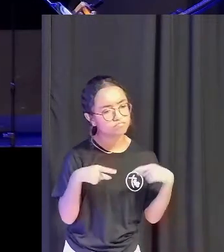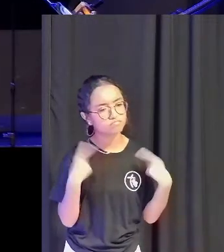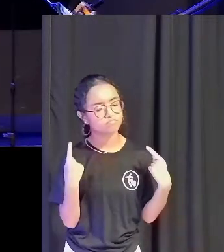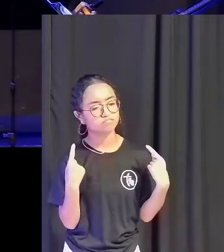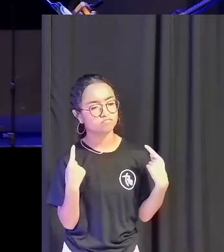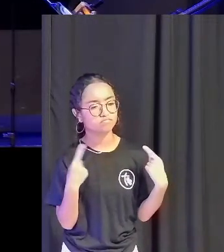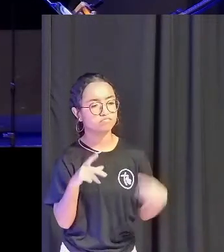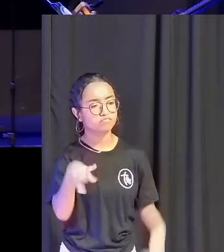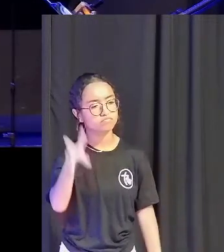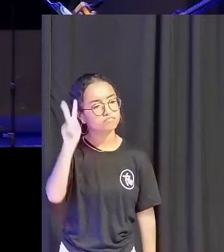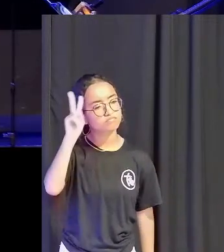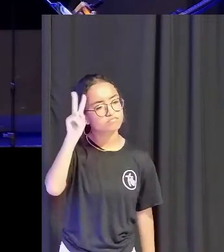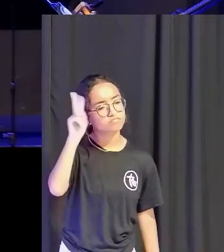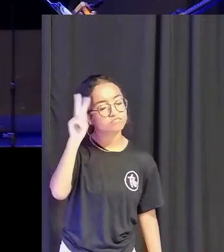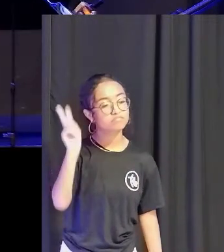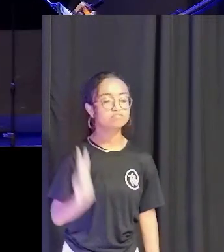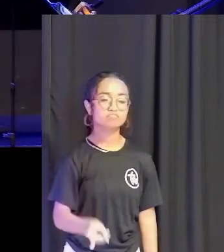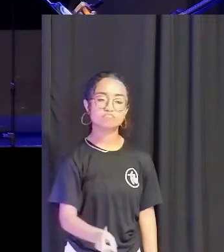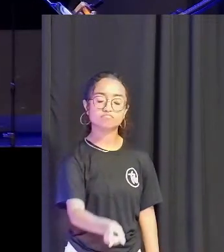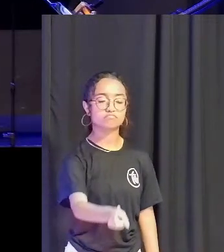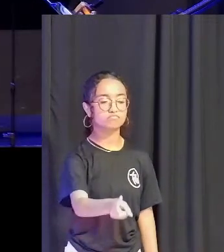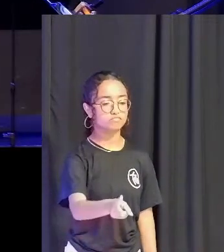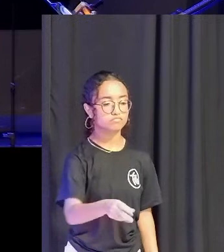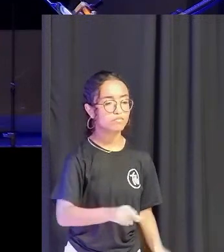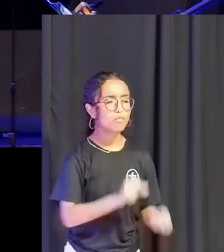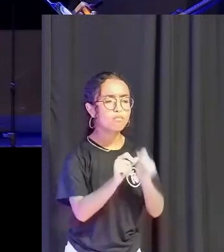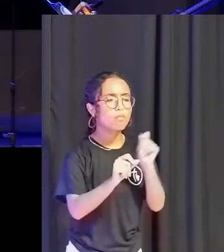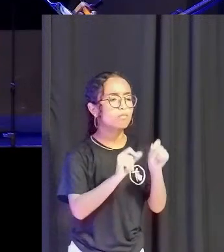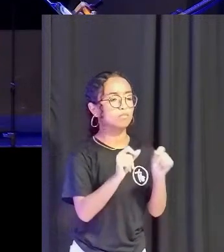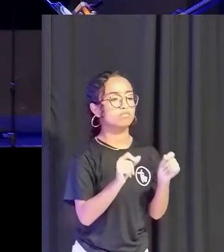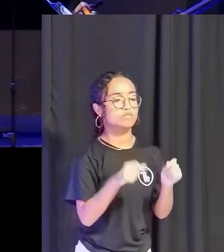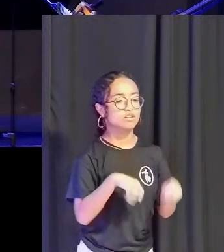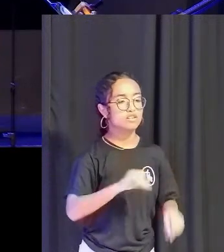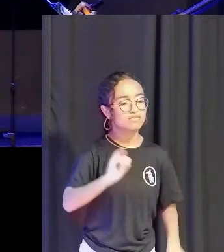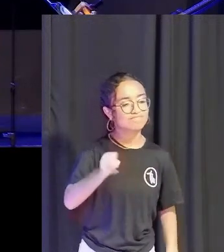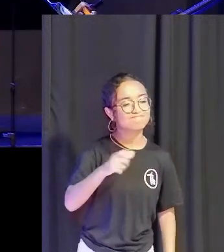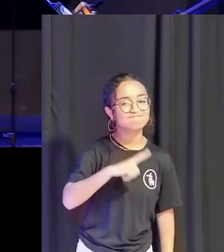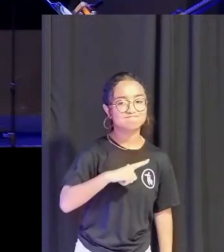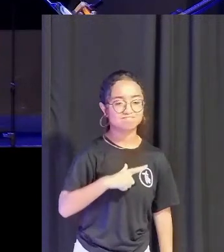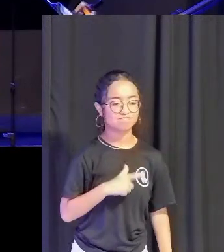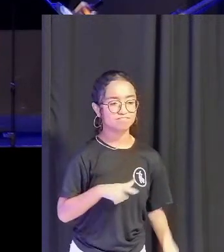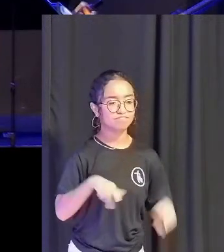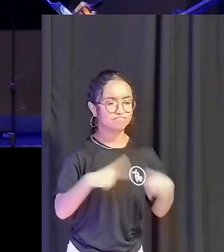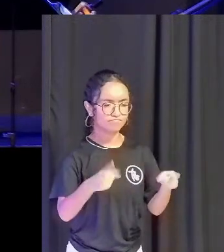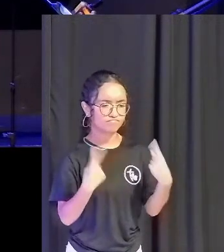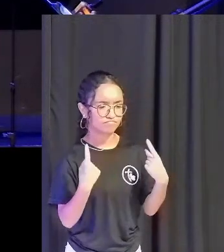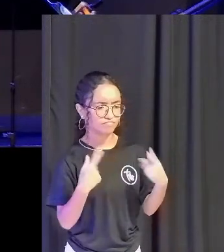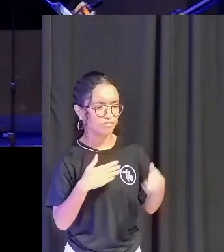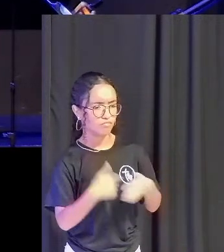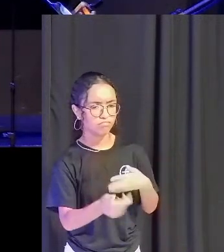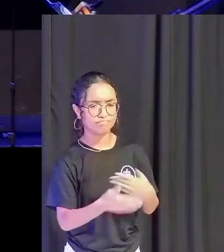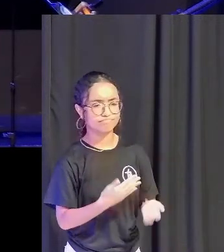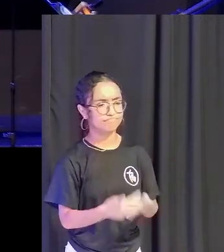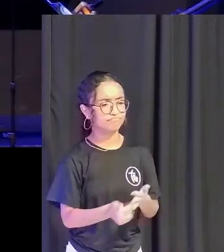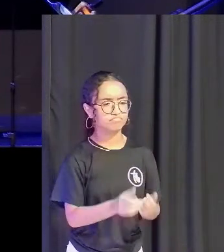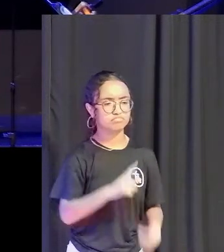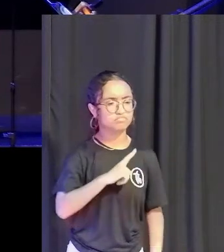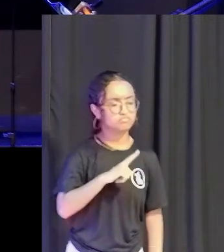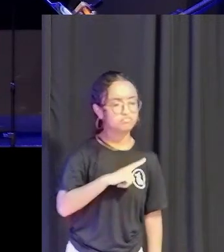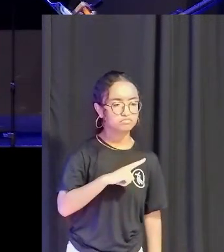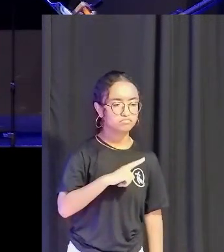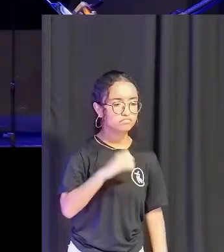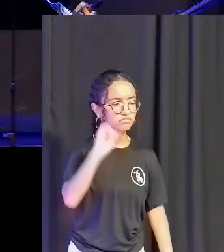sempre, quando essa tentação está lá, não importa que tão forte é, tem um escape, tem uma